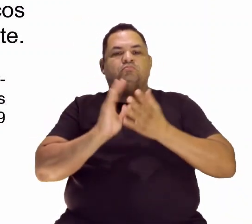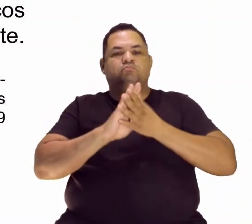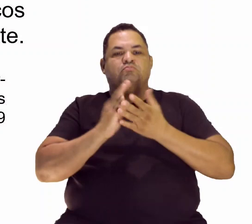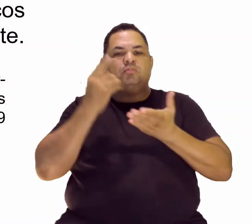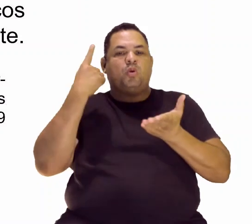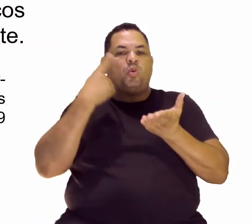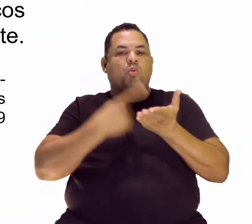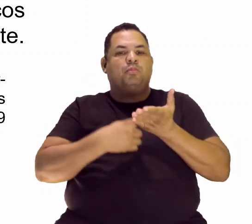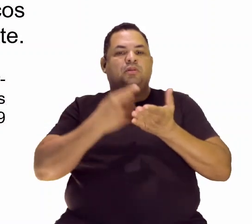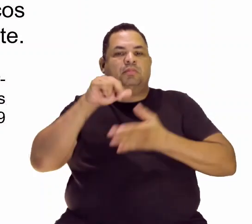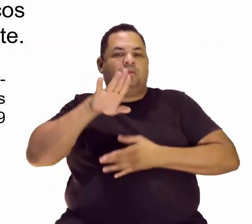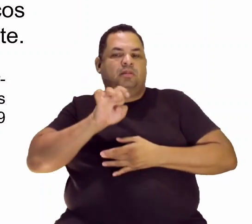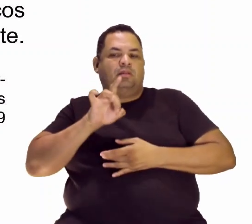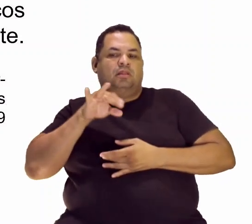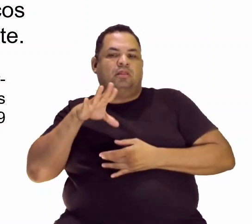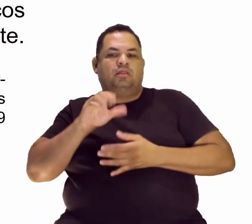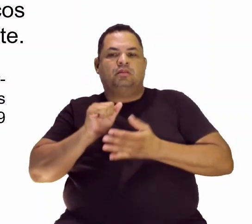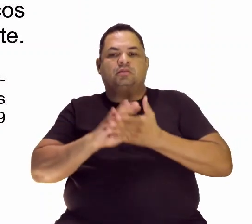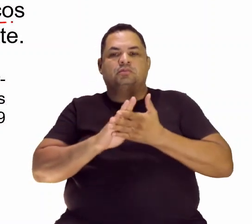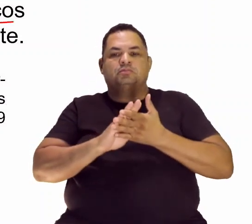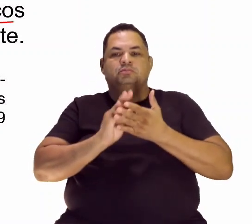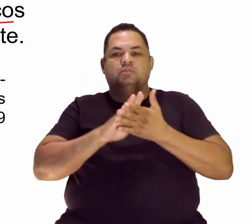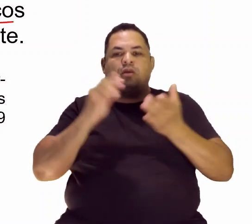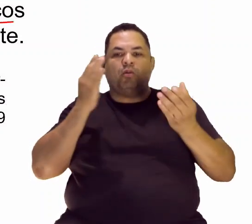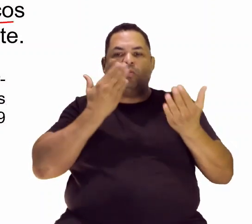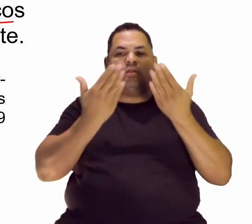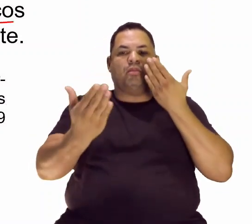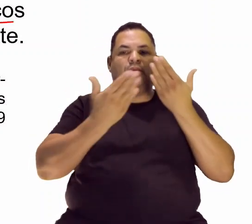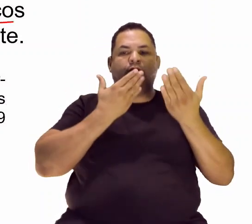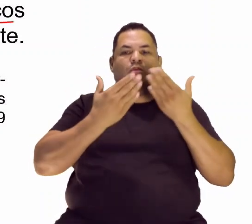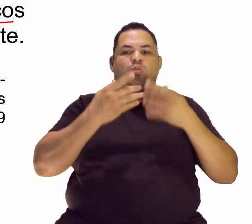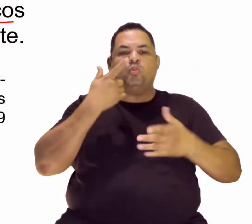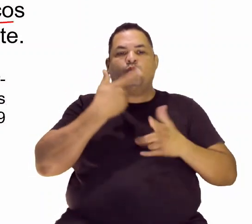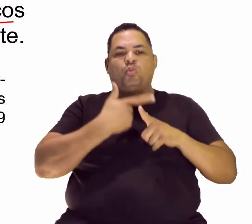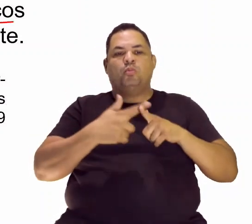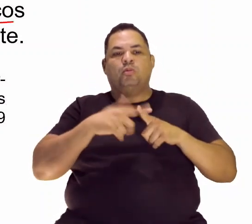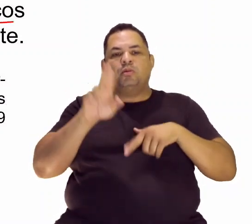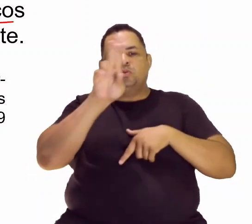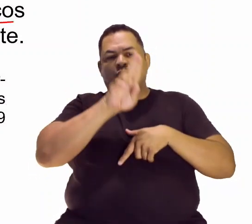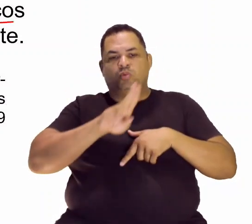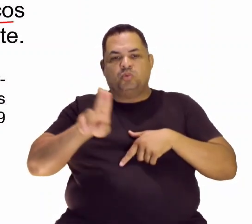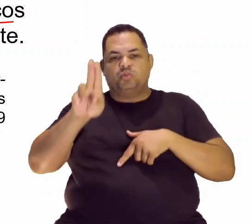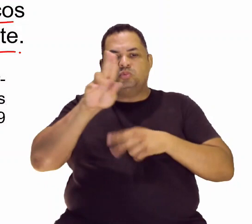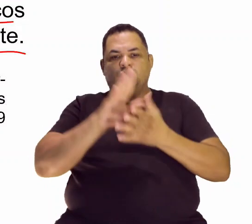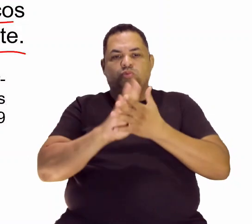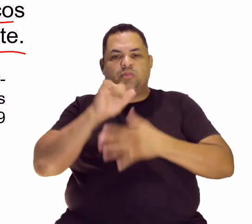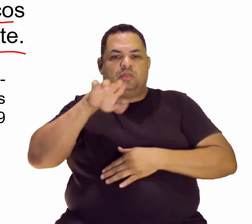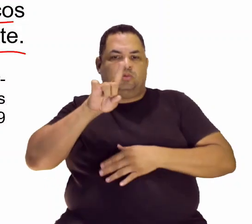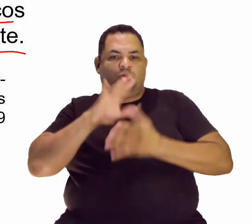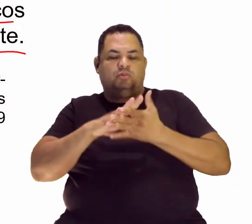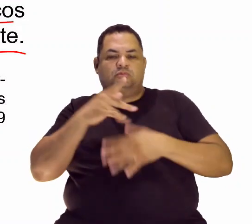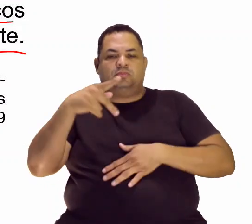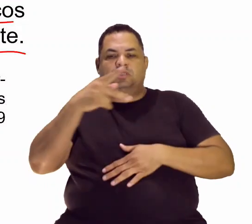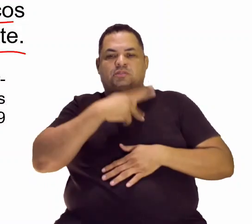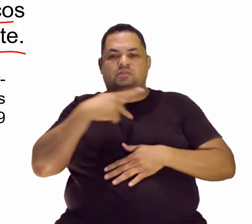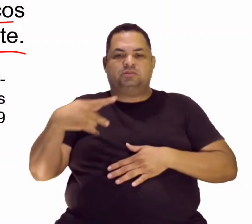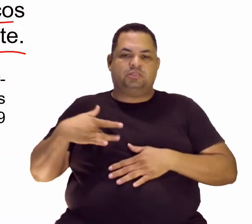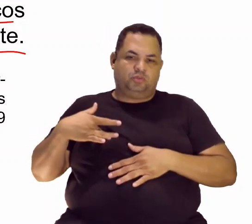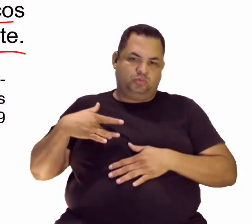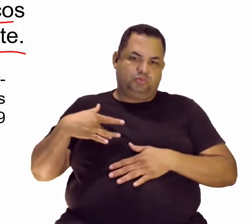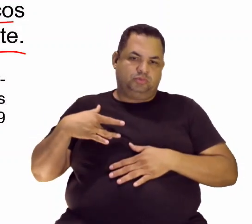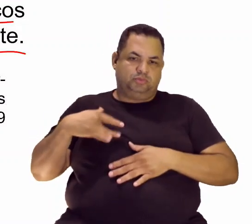Convenção de Minamata, que debateu os riscos do uso do mercúrio para a saúde pública e para o meio